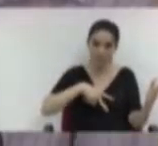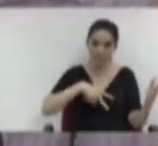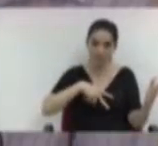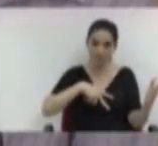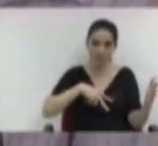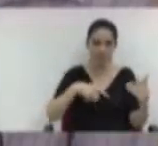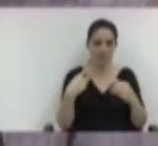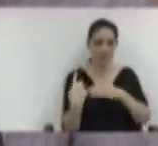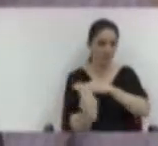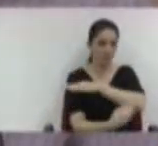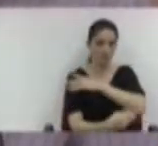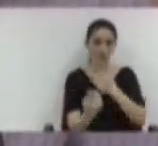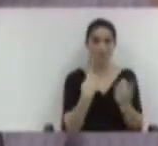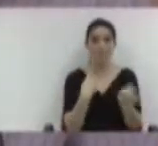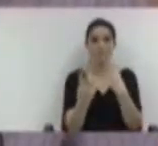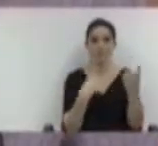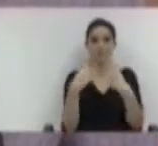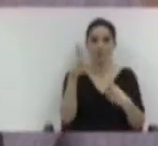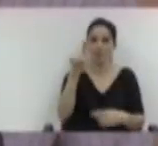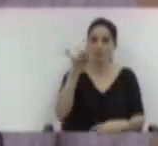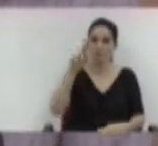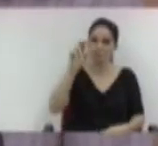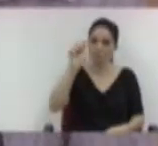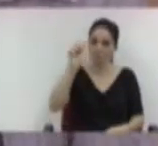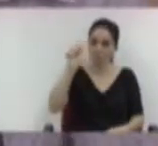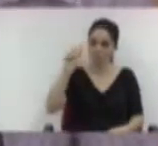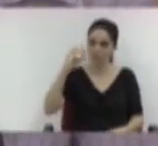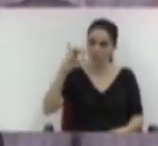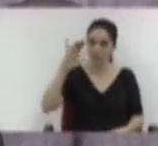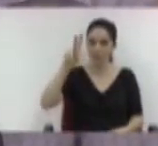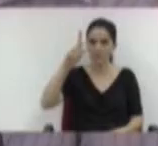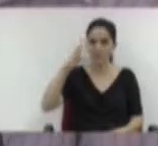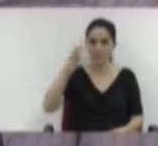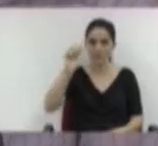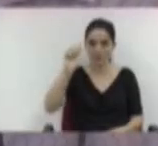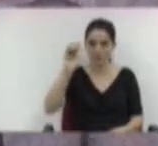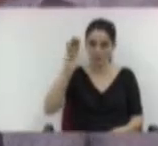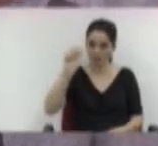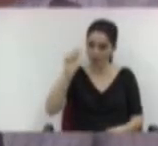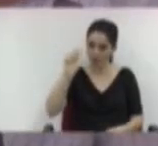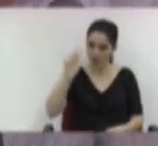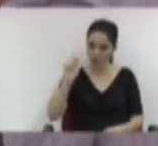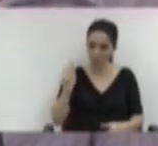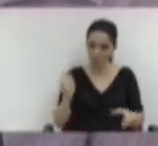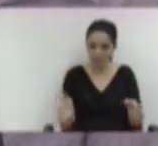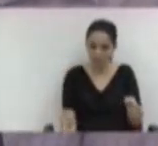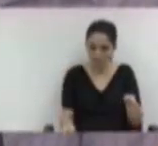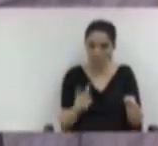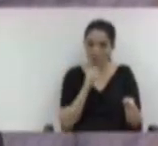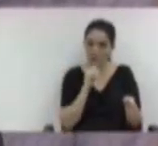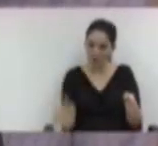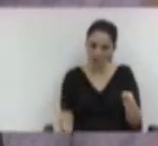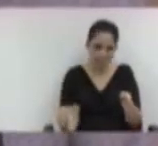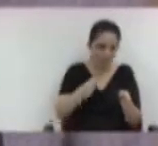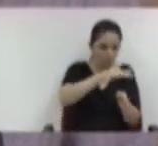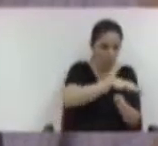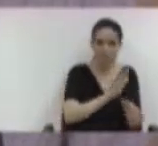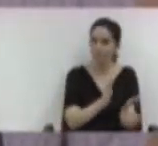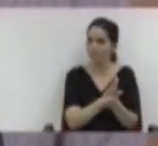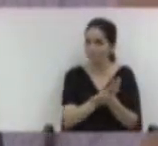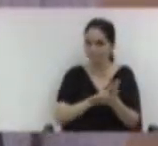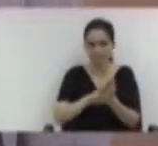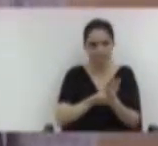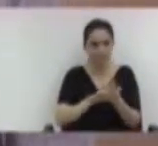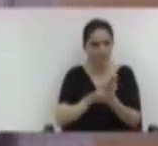E a Avenida Piracicaba demonstrou que não teve mais aquela enchente da Avenida Piracicaba. Então, está funcionando sim. Já está funcionando parte do